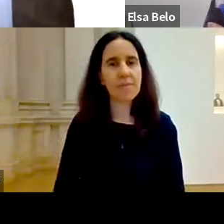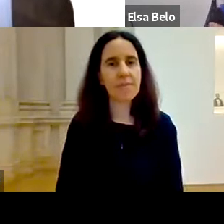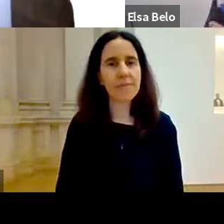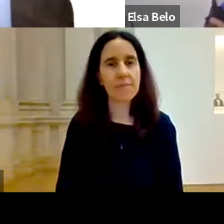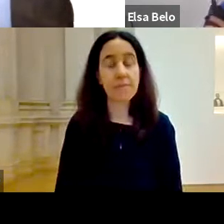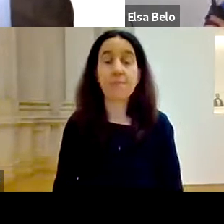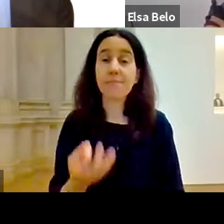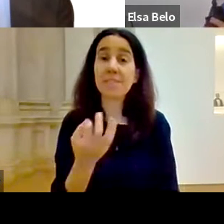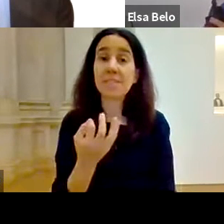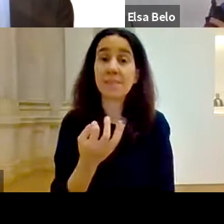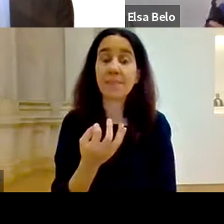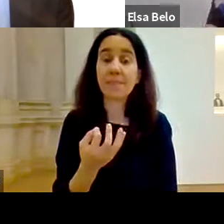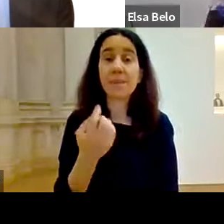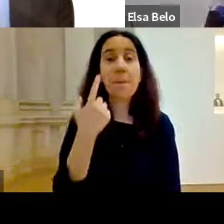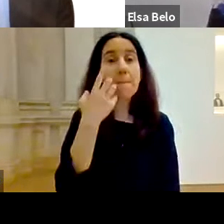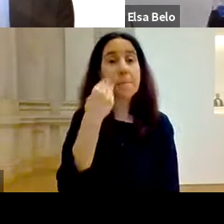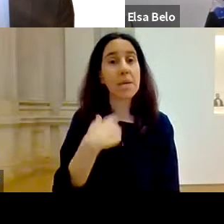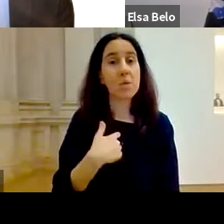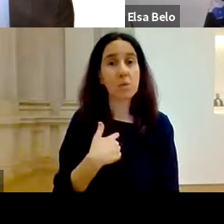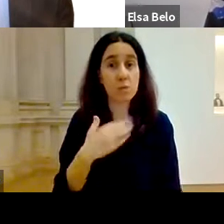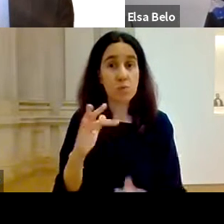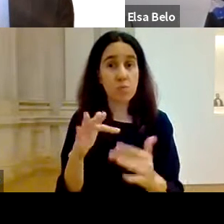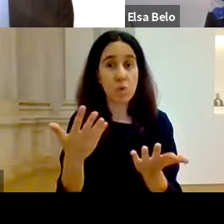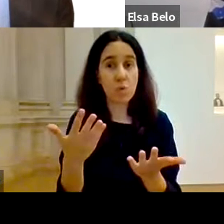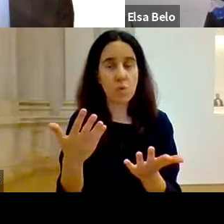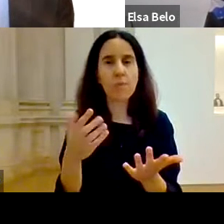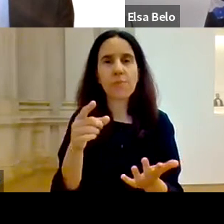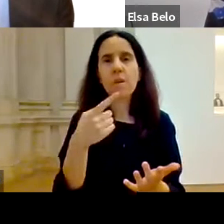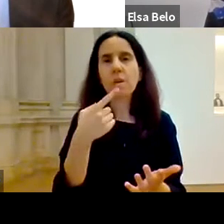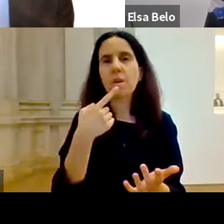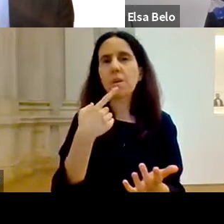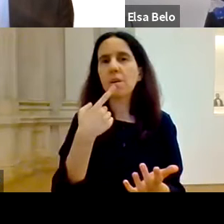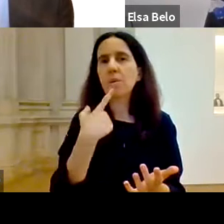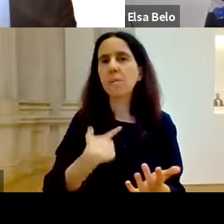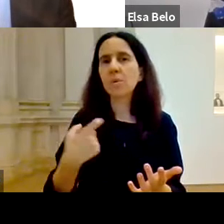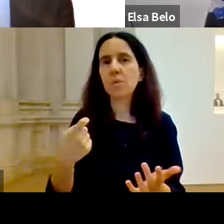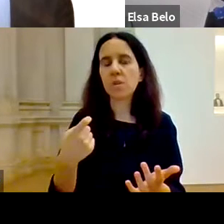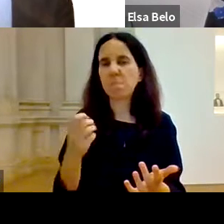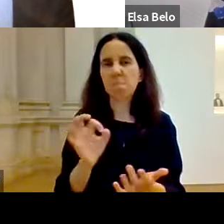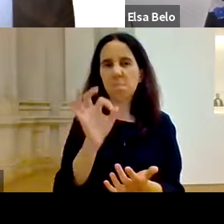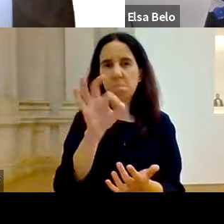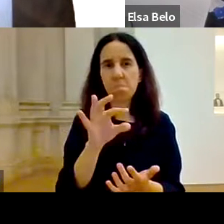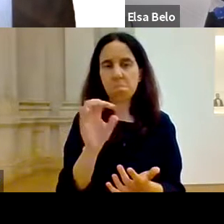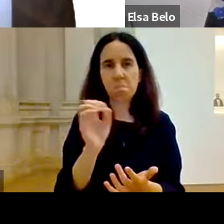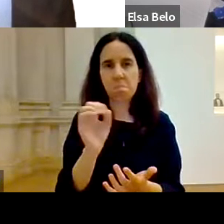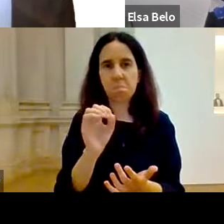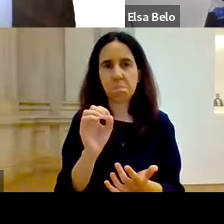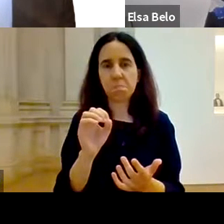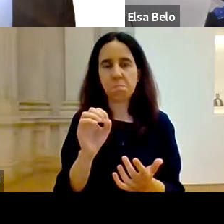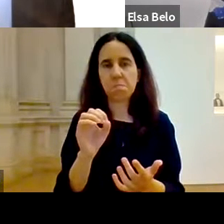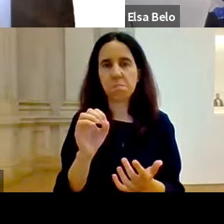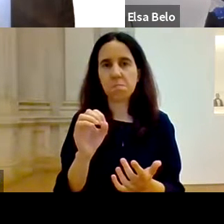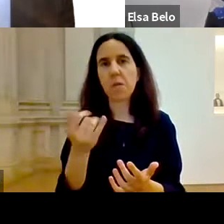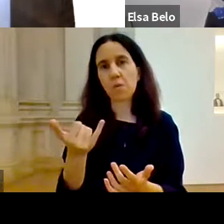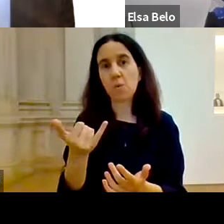Sim, eu se calhar, se me permite, à pergunta 1 não tinha nada a acrescentar, há 2, acho que é um tema muito